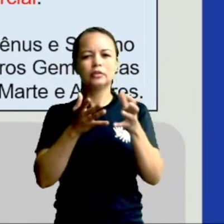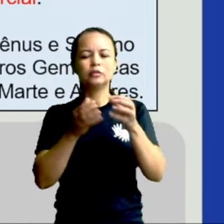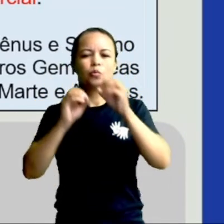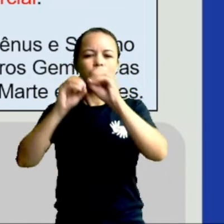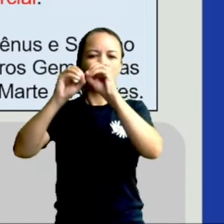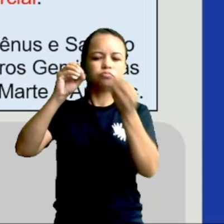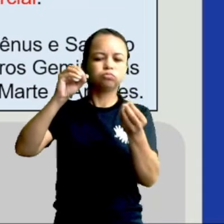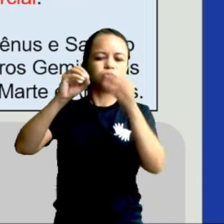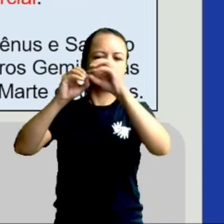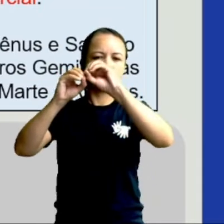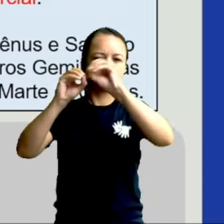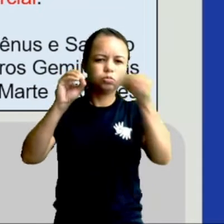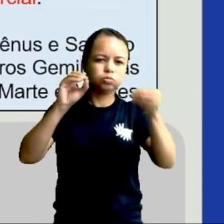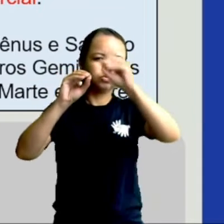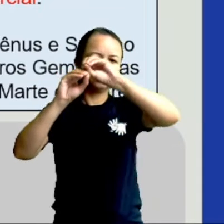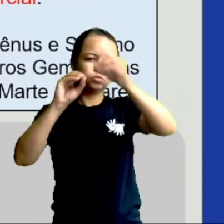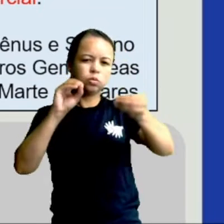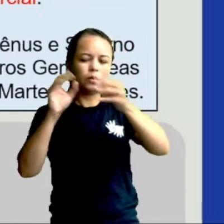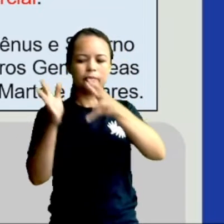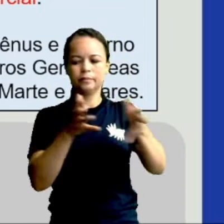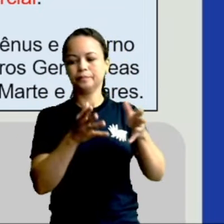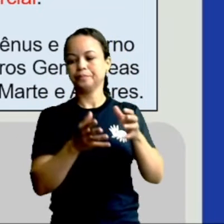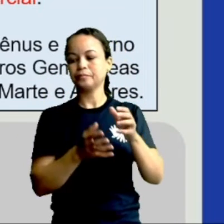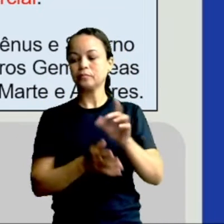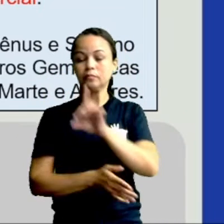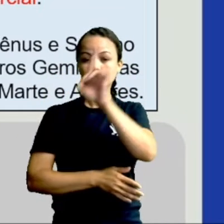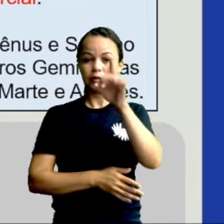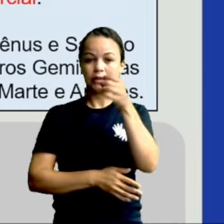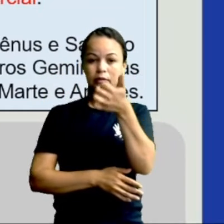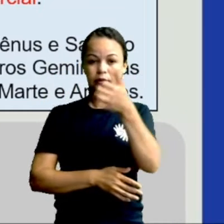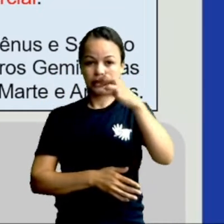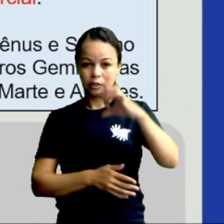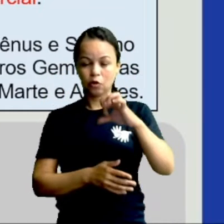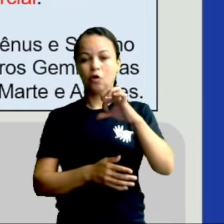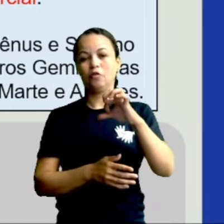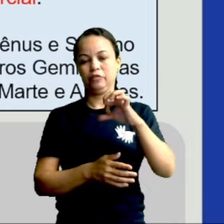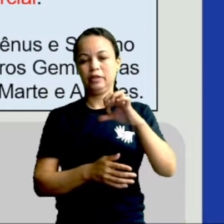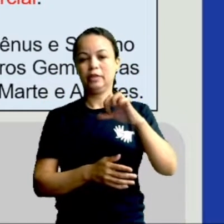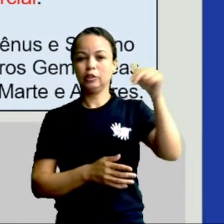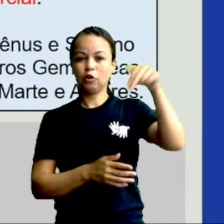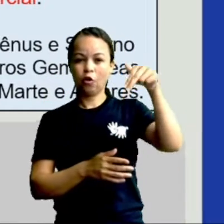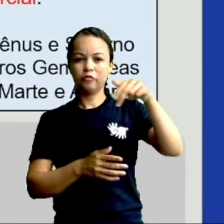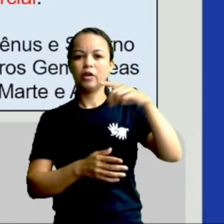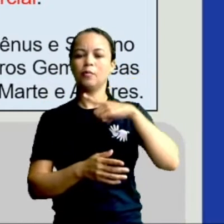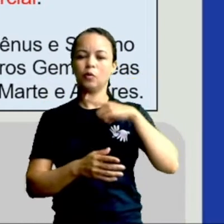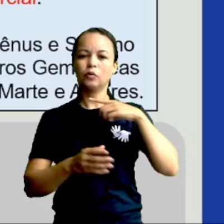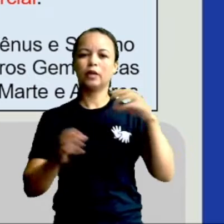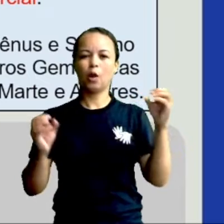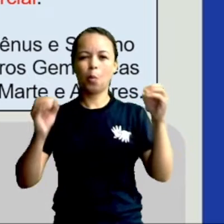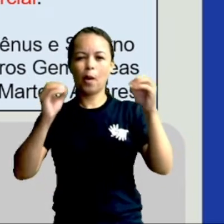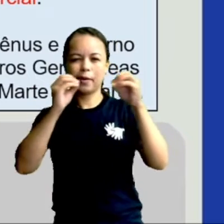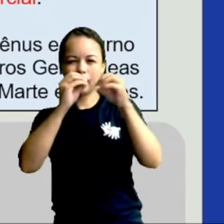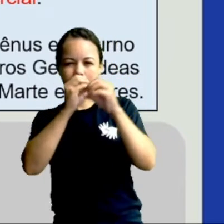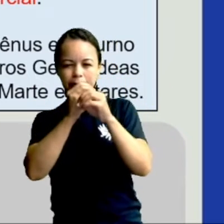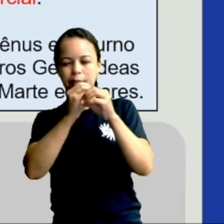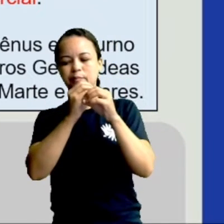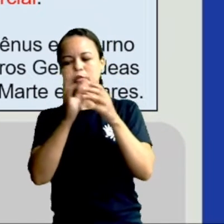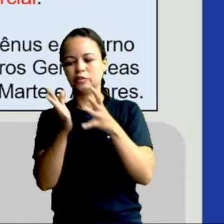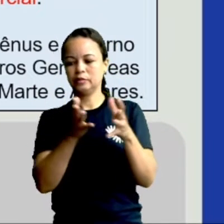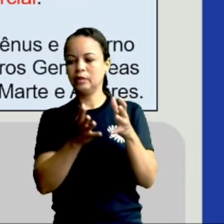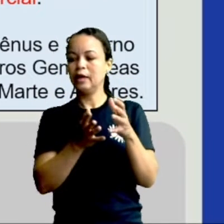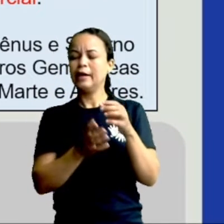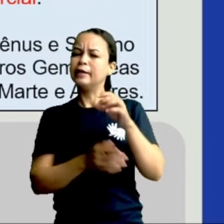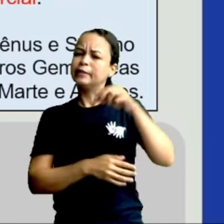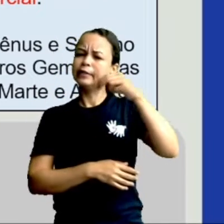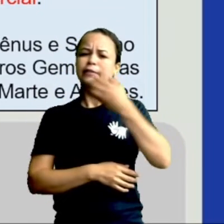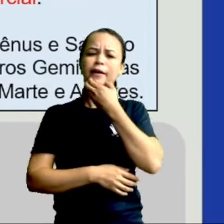e Orionídeas também. E no dia 19 de novembro, o eclipse lunar parcial. E em dezembro nós temos mais conjunção